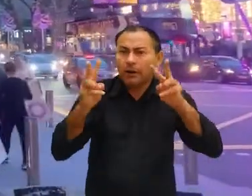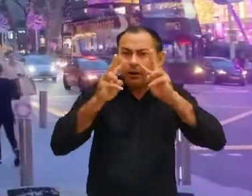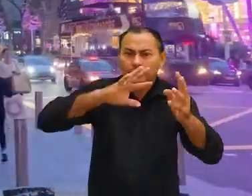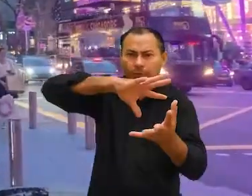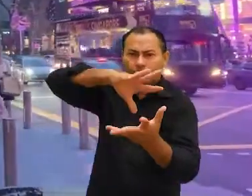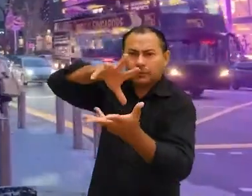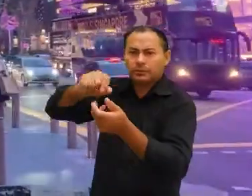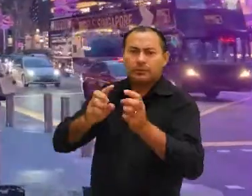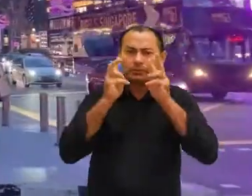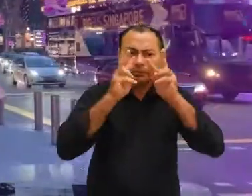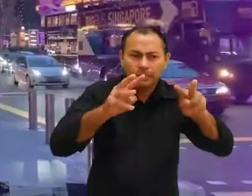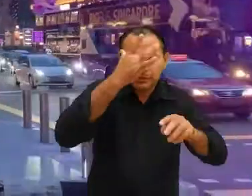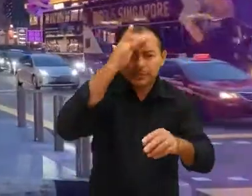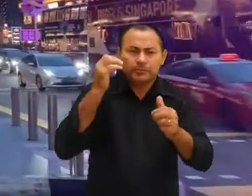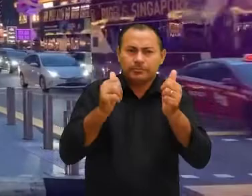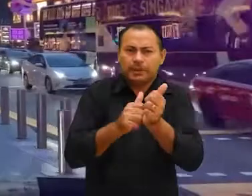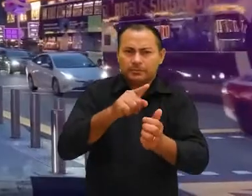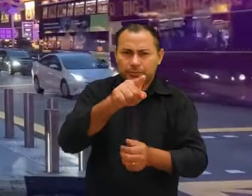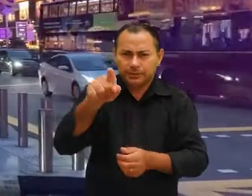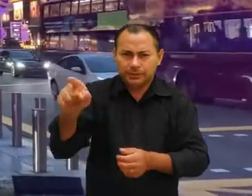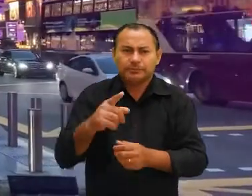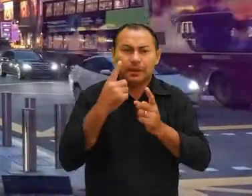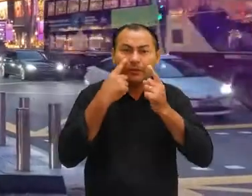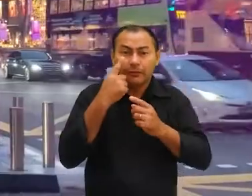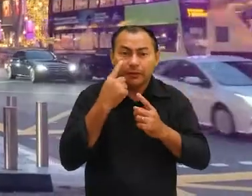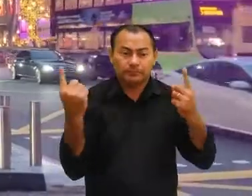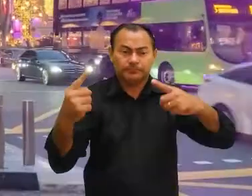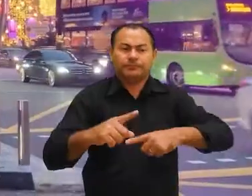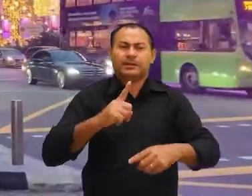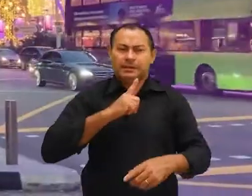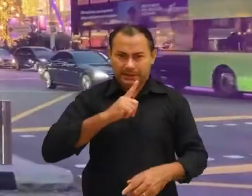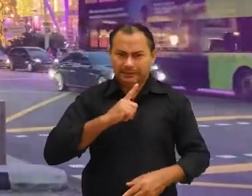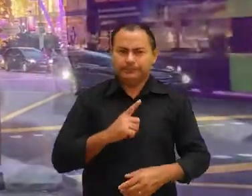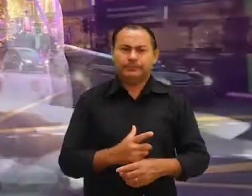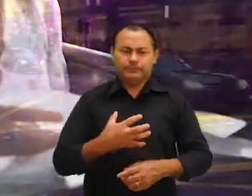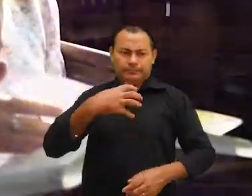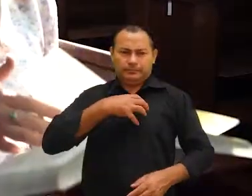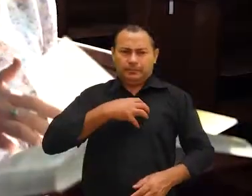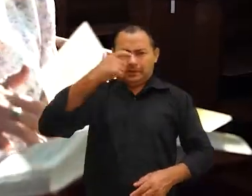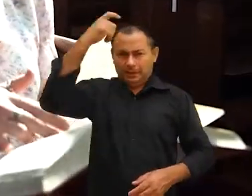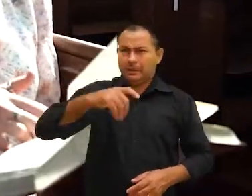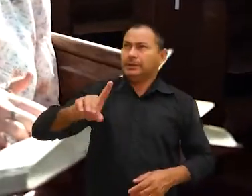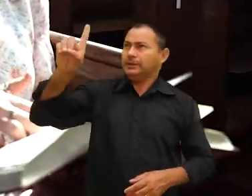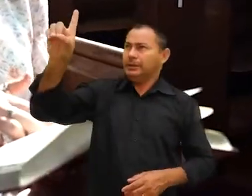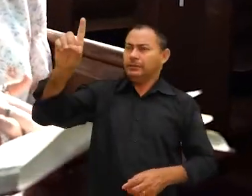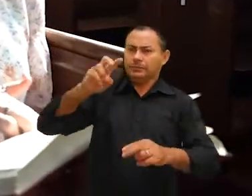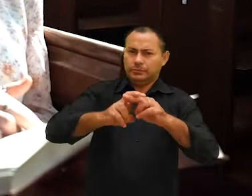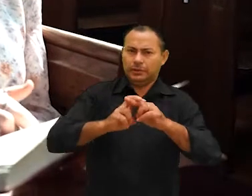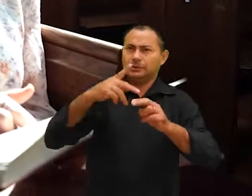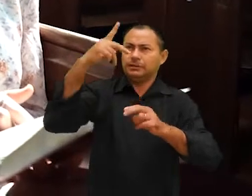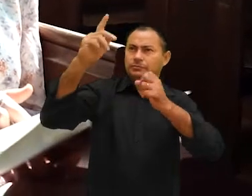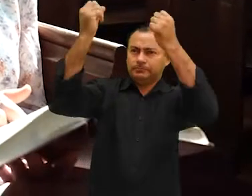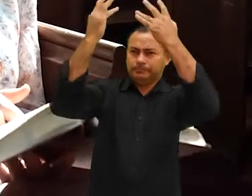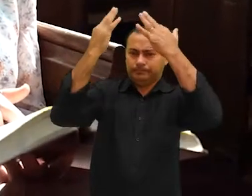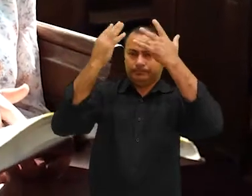ao redor a ordem para o mundo ordem para as pessoas ao redor de você vejo um desafio que existe quando o caráter que Deus